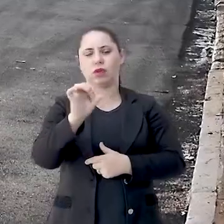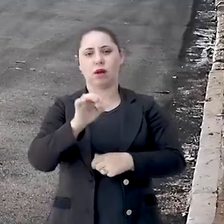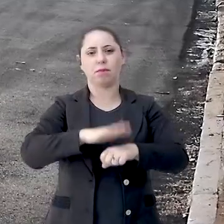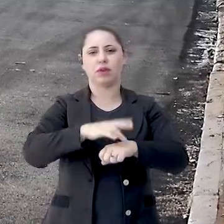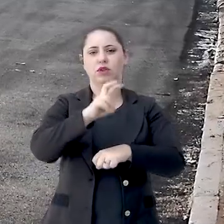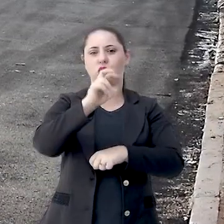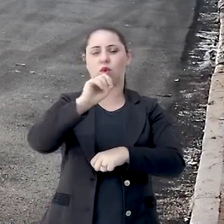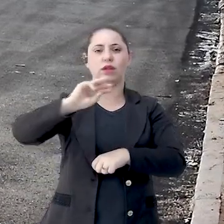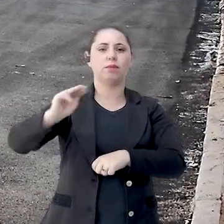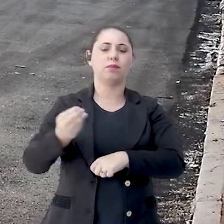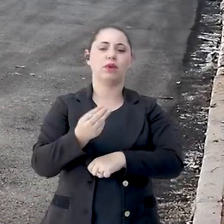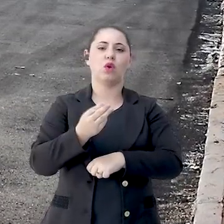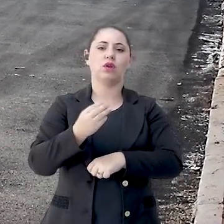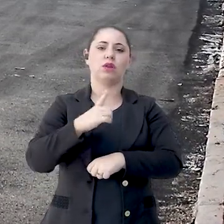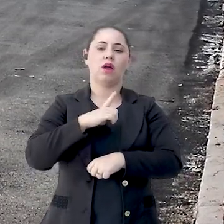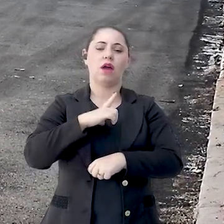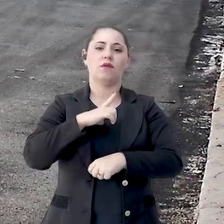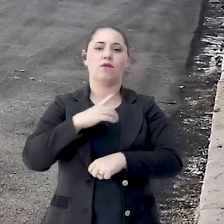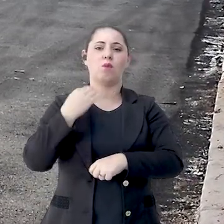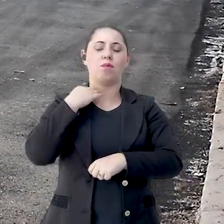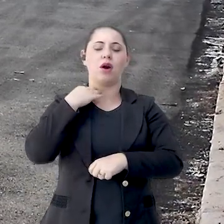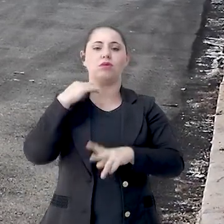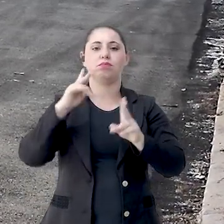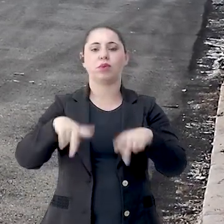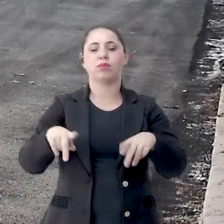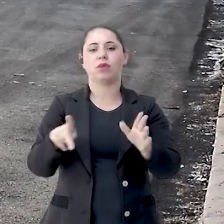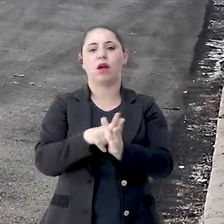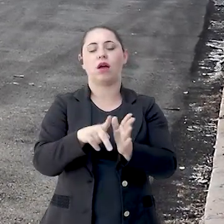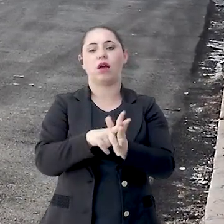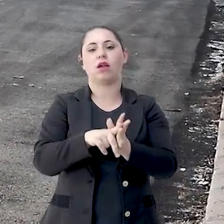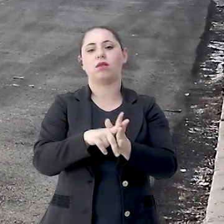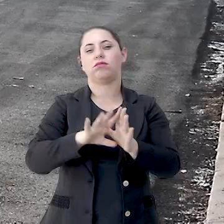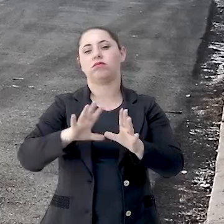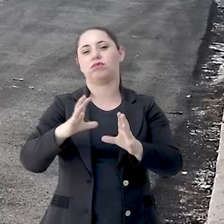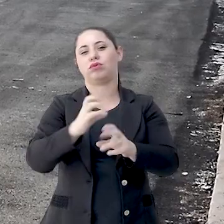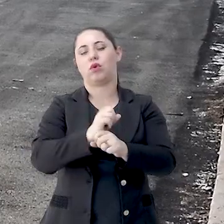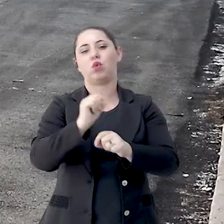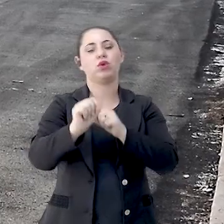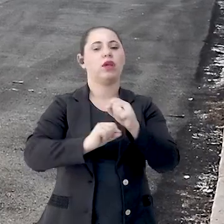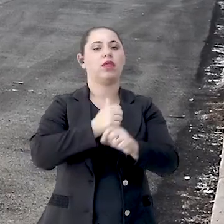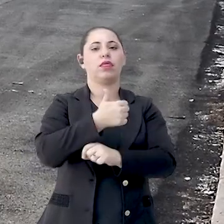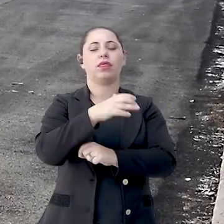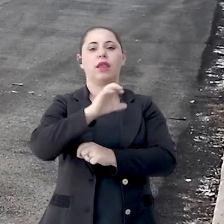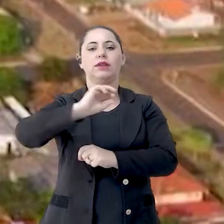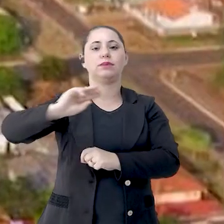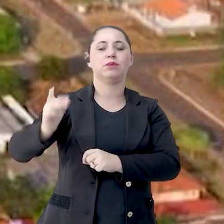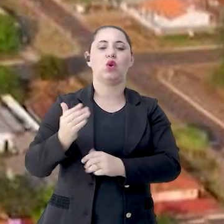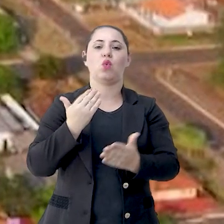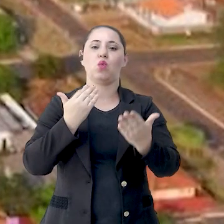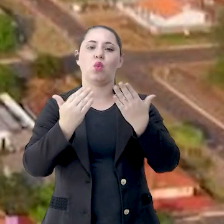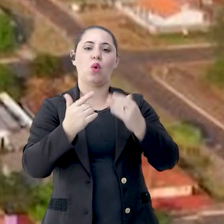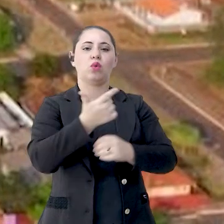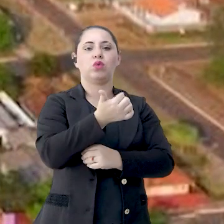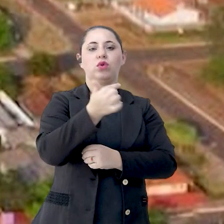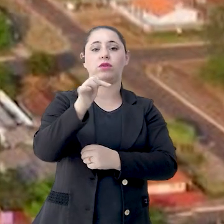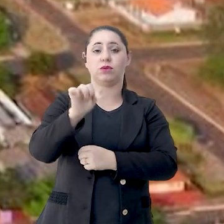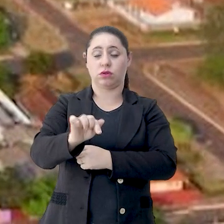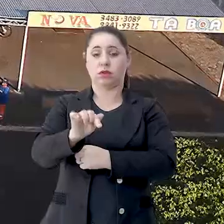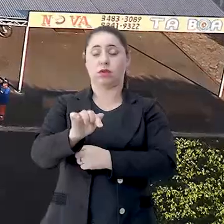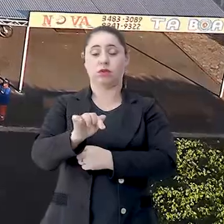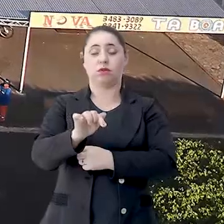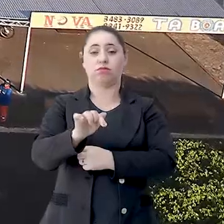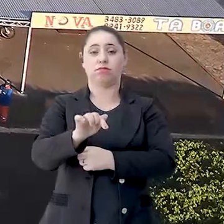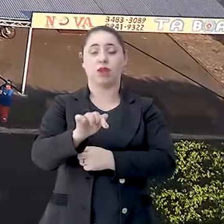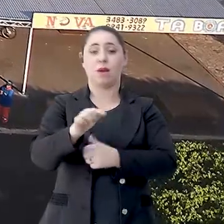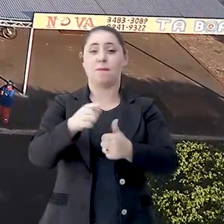um incremento de aproximadamente 10 milhões de reais se comparado a 2017, primeiro ano do atual mandato.